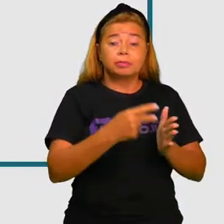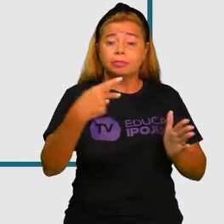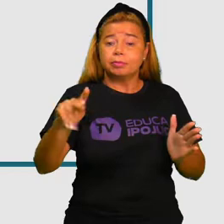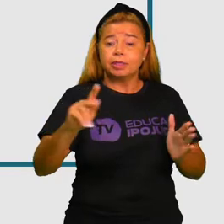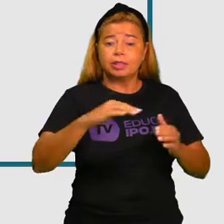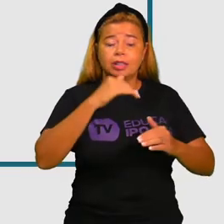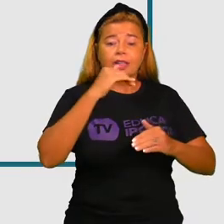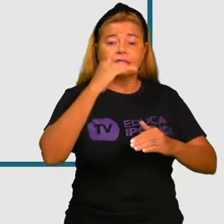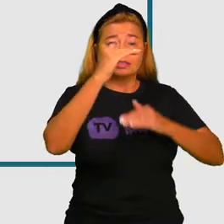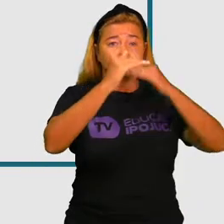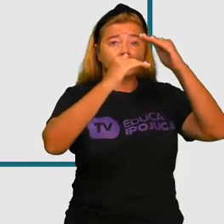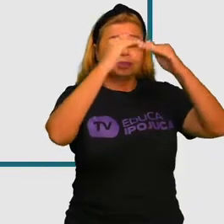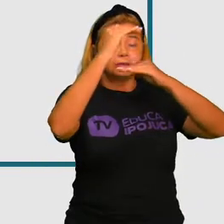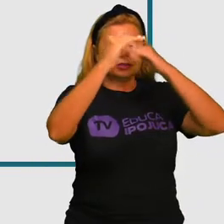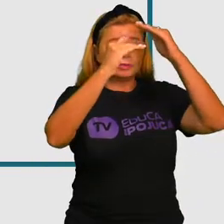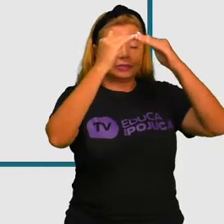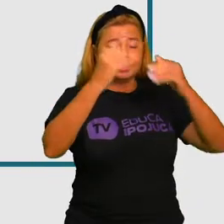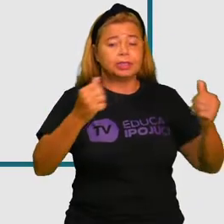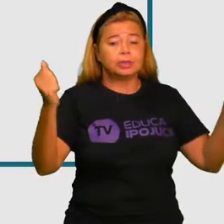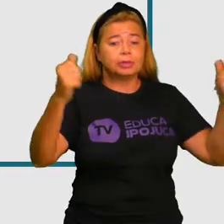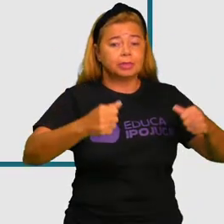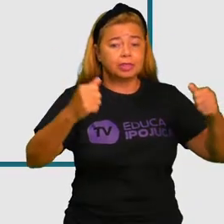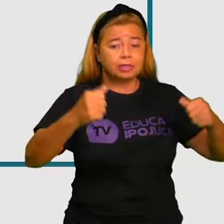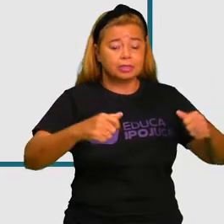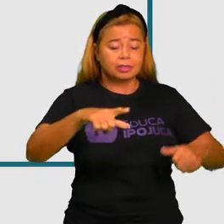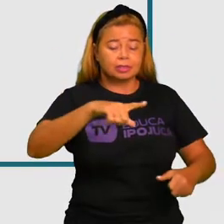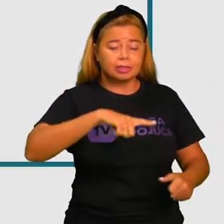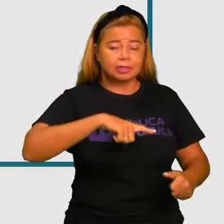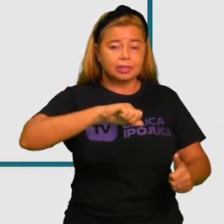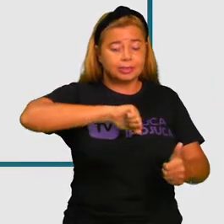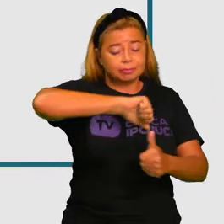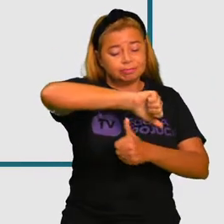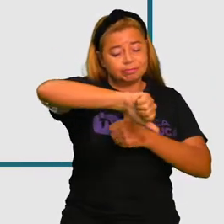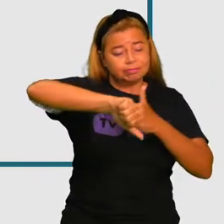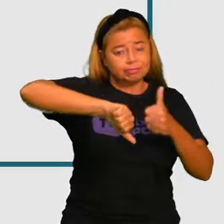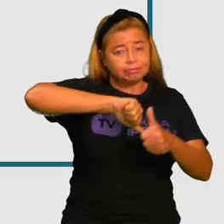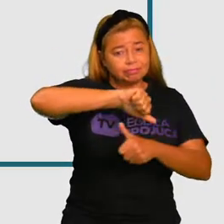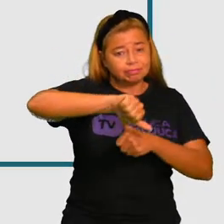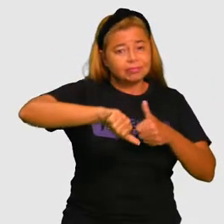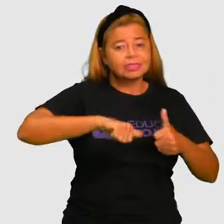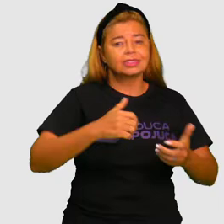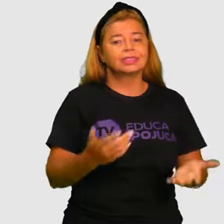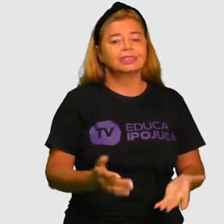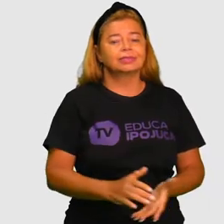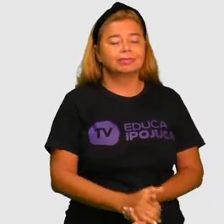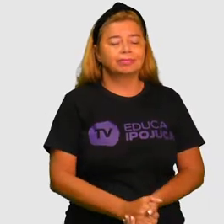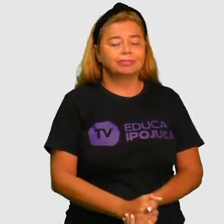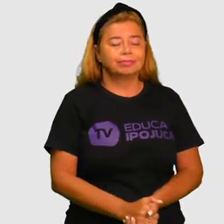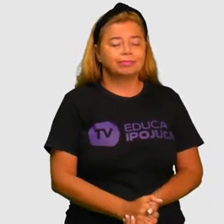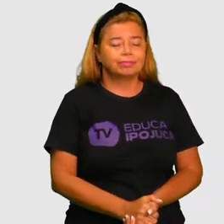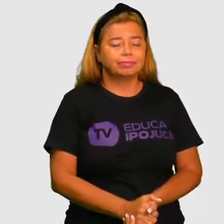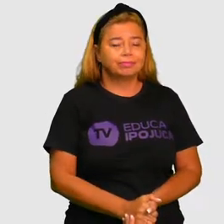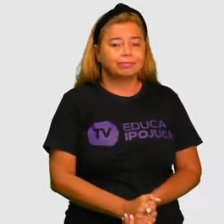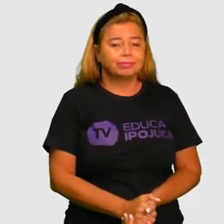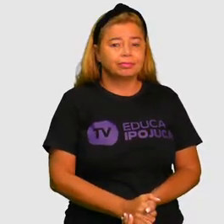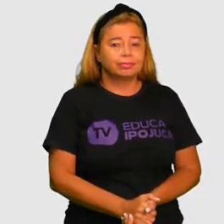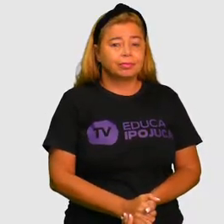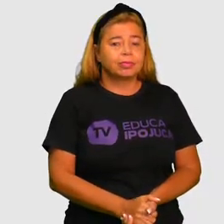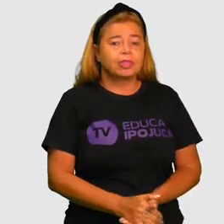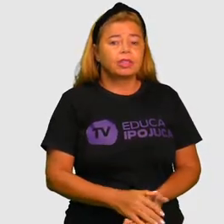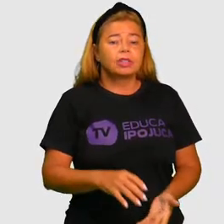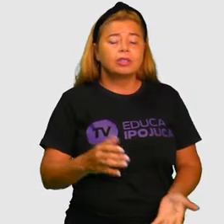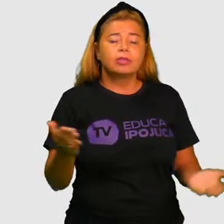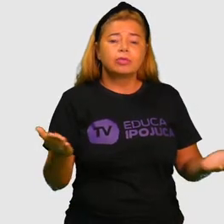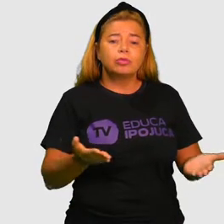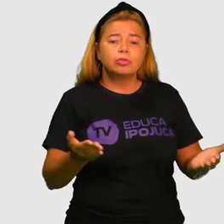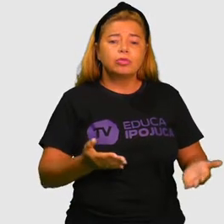metamorfoses então vamos nesse transformar com mais uma aula de português O que temos para